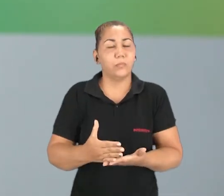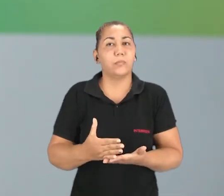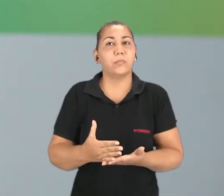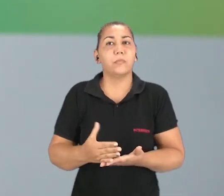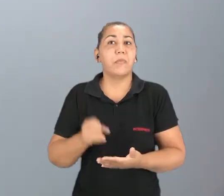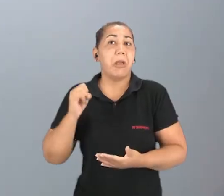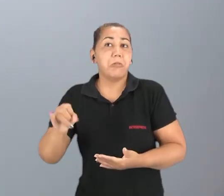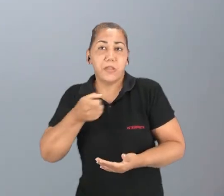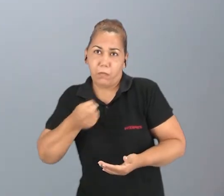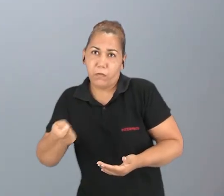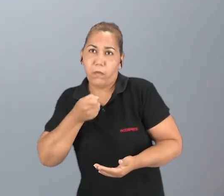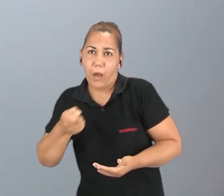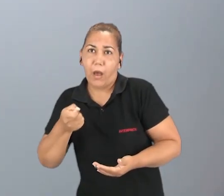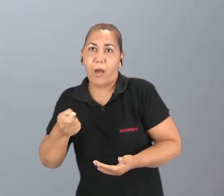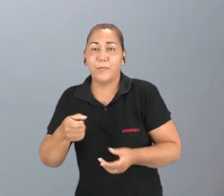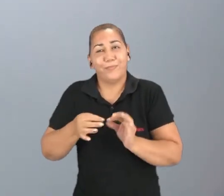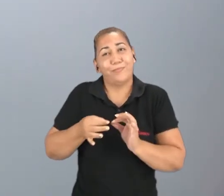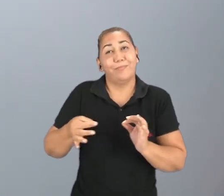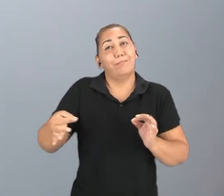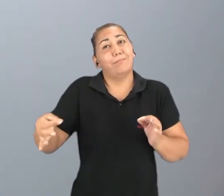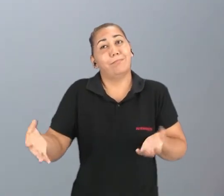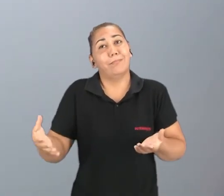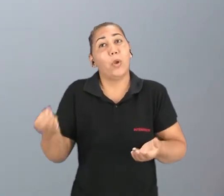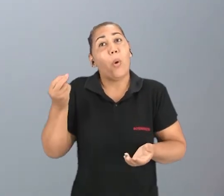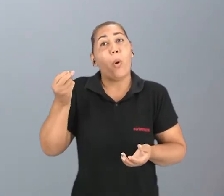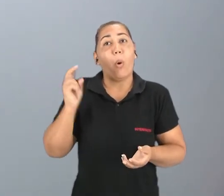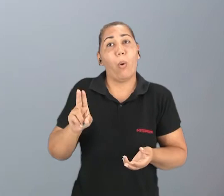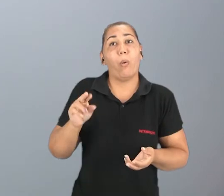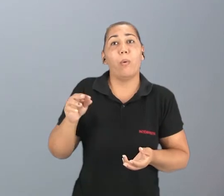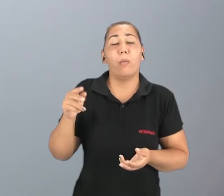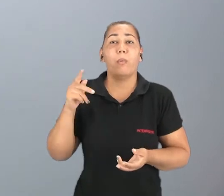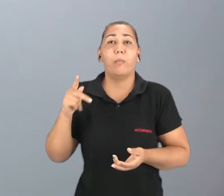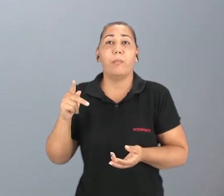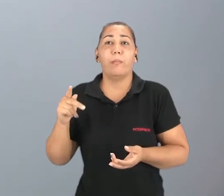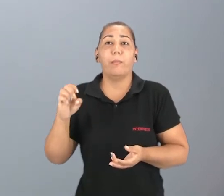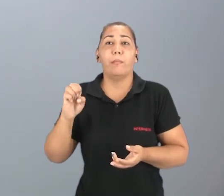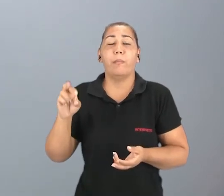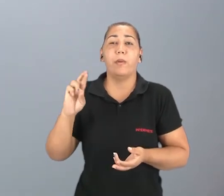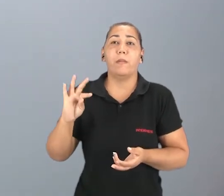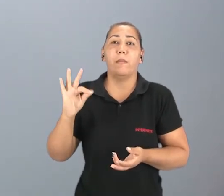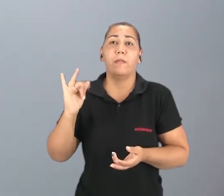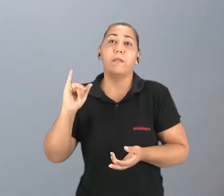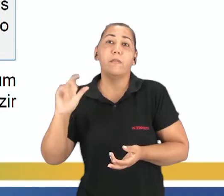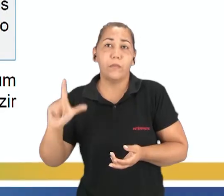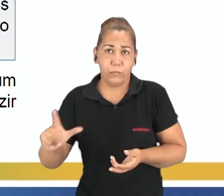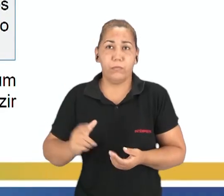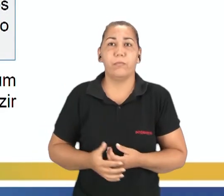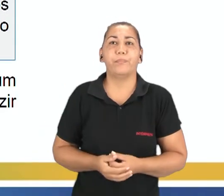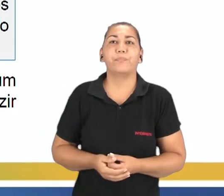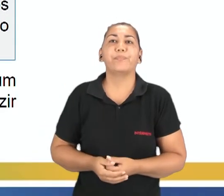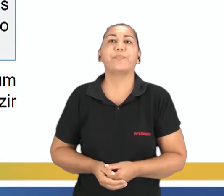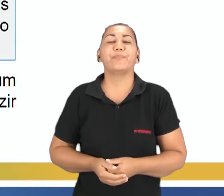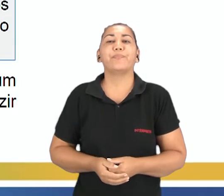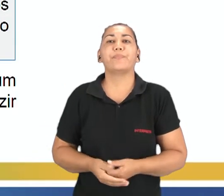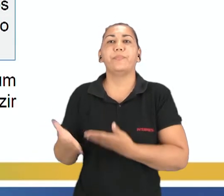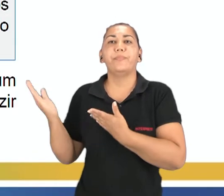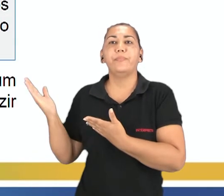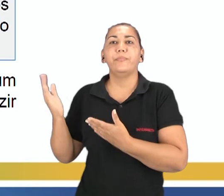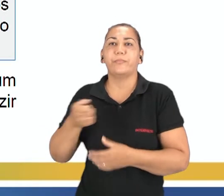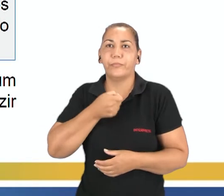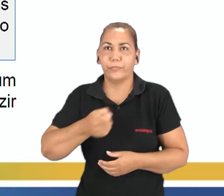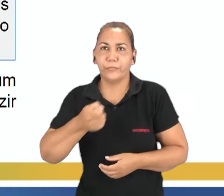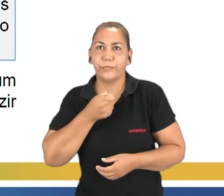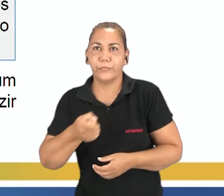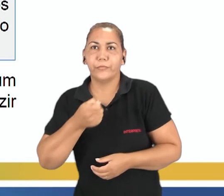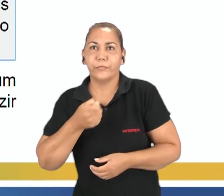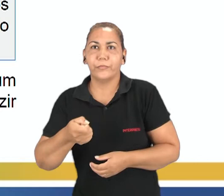vai ser ping-pong, se vai ser longa ou perfil, corretinho? Então vamos lá. Entrevista dirigida e